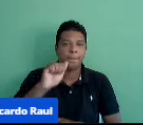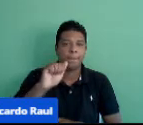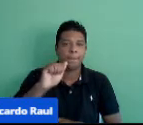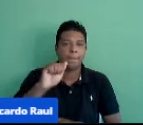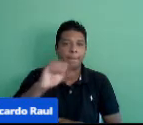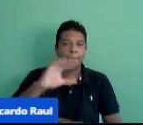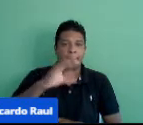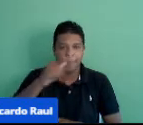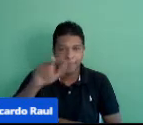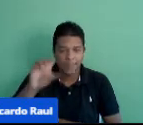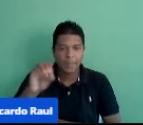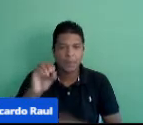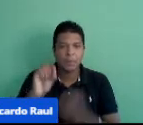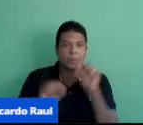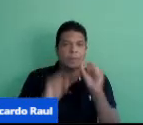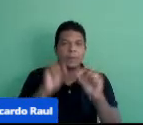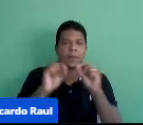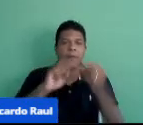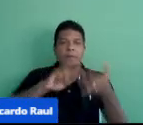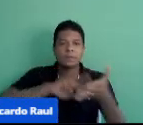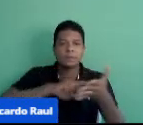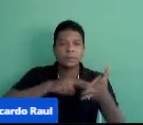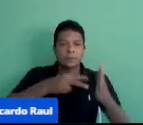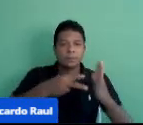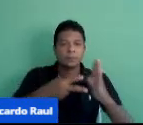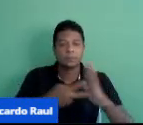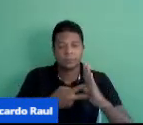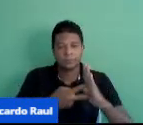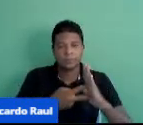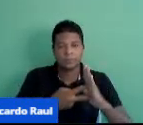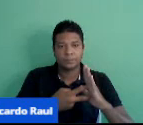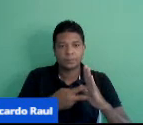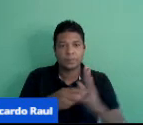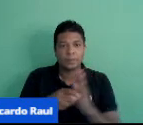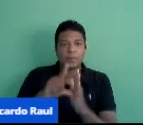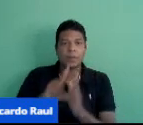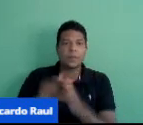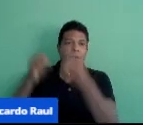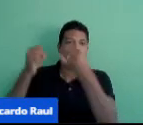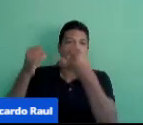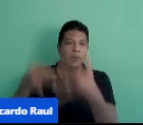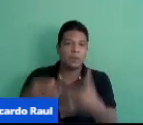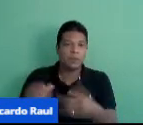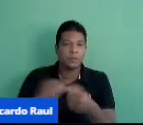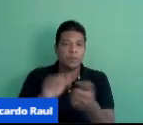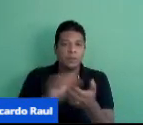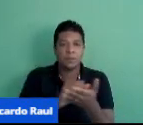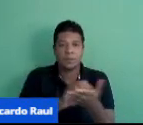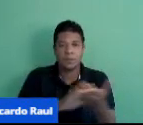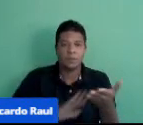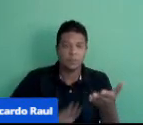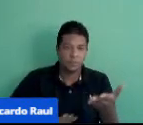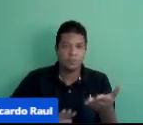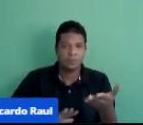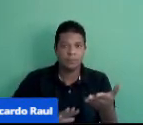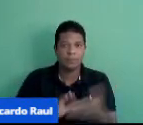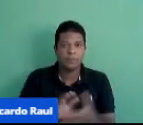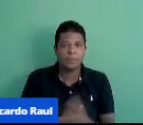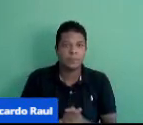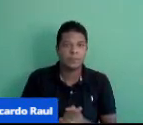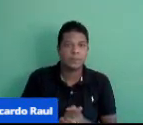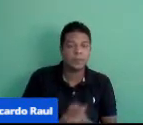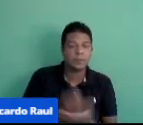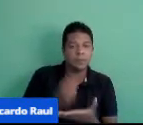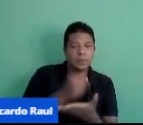trabalhei primeiro o que era potenciação, eu cheguei a comentar antes de pedir para que eles fizessem alguns exercícios, né? Porque lá estava falando assim, escreva